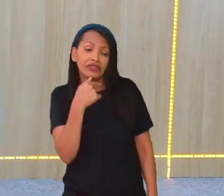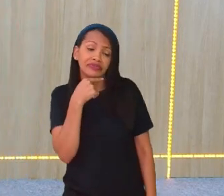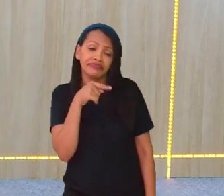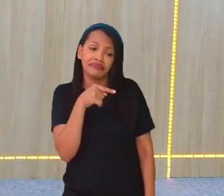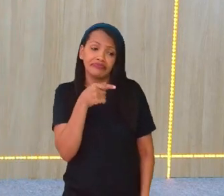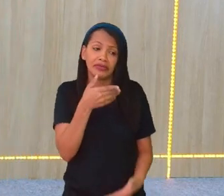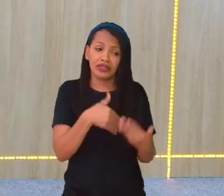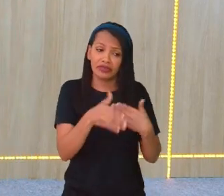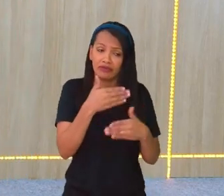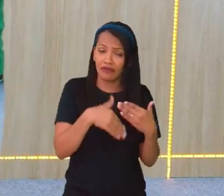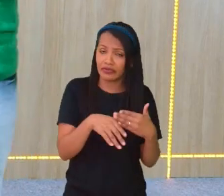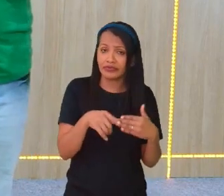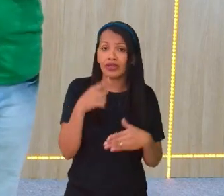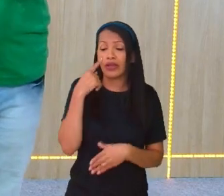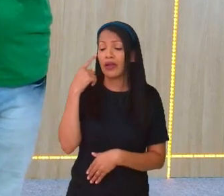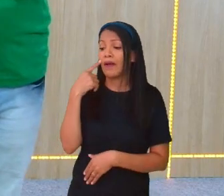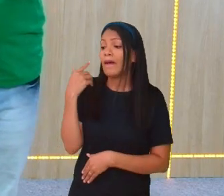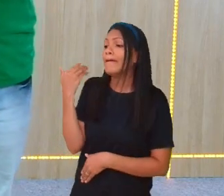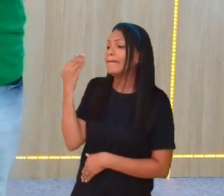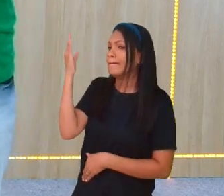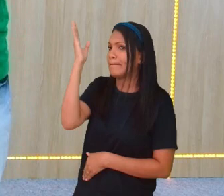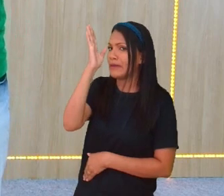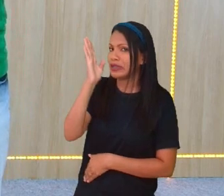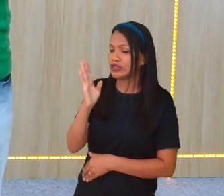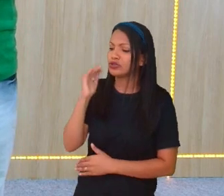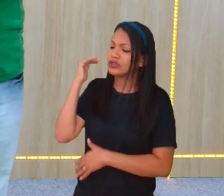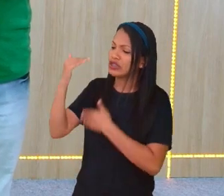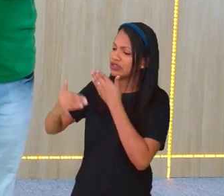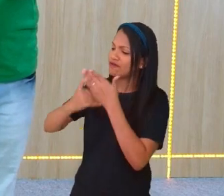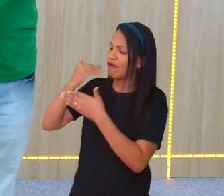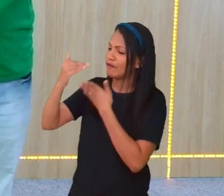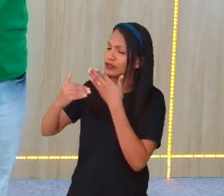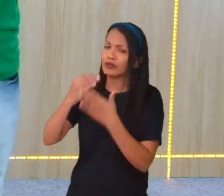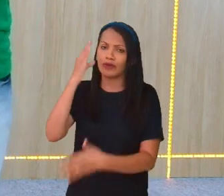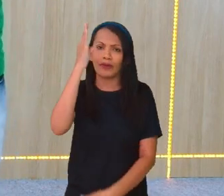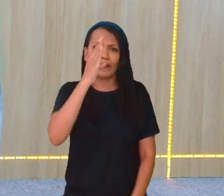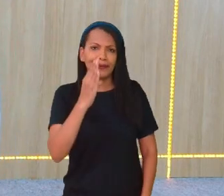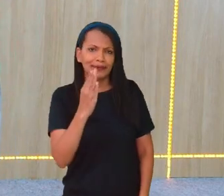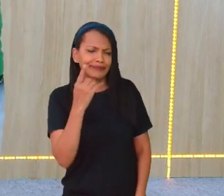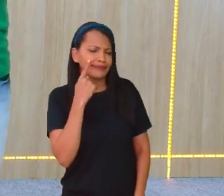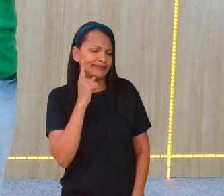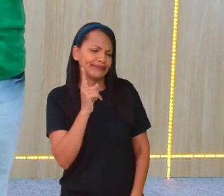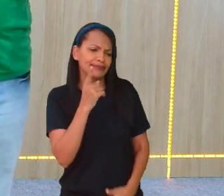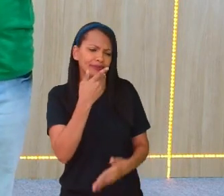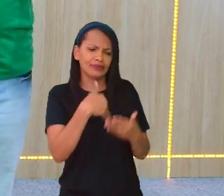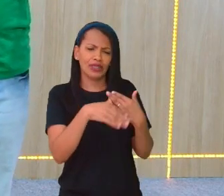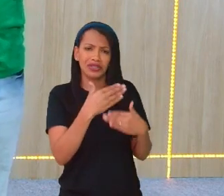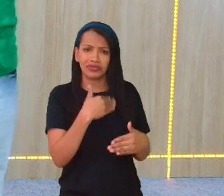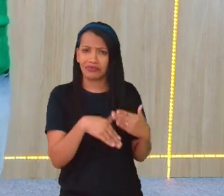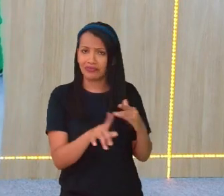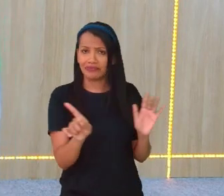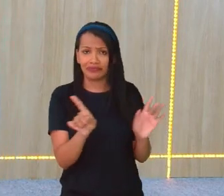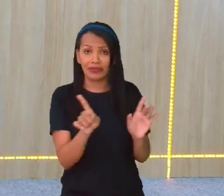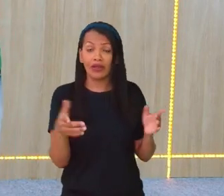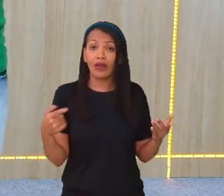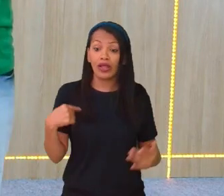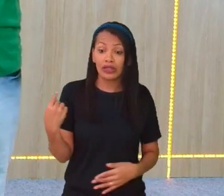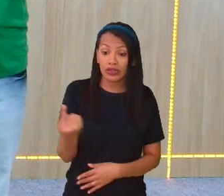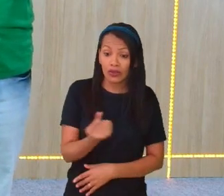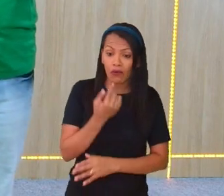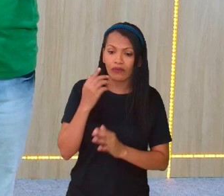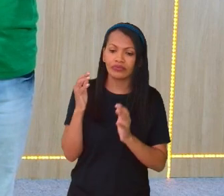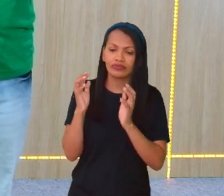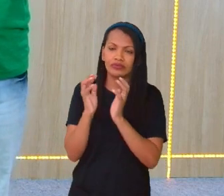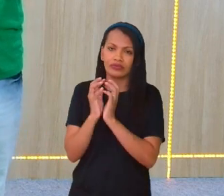O boa. Brasil desenvolvido e o Brasil subdesenvolvido. Né? A gente pode tirar para a nossa cidade, Isso. né? A cidade